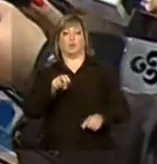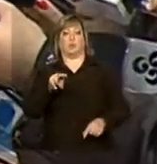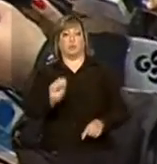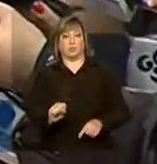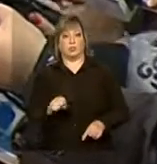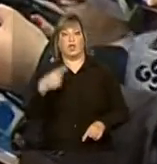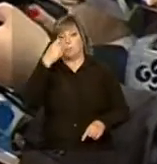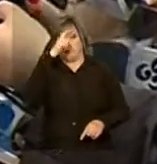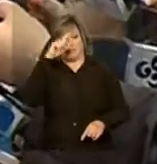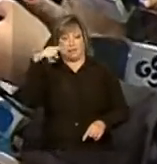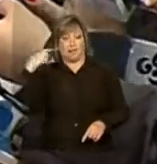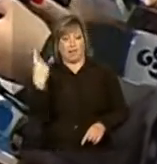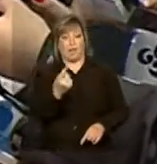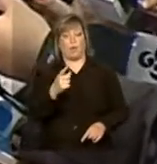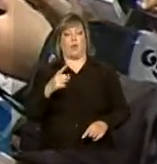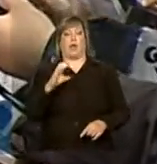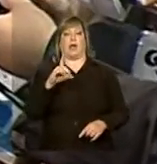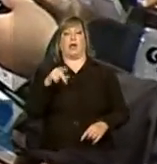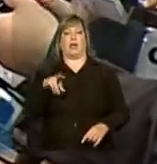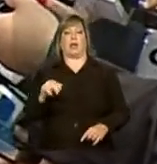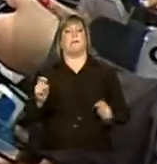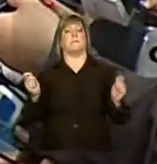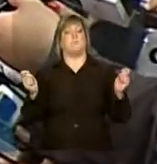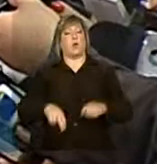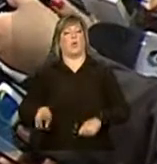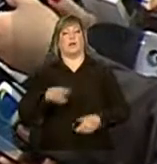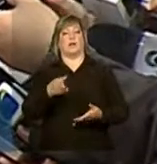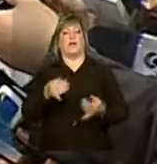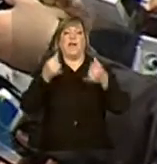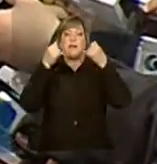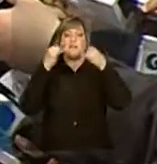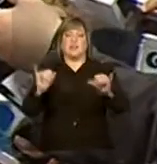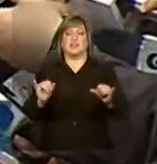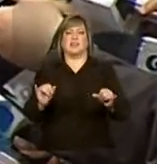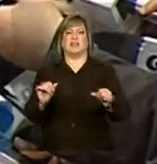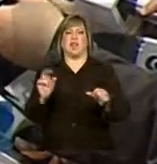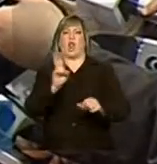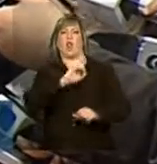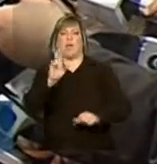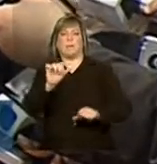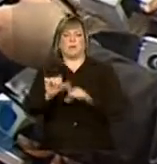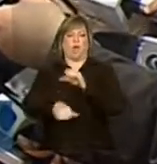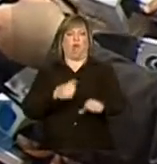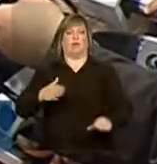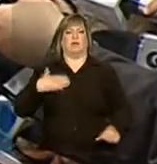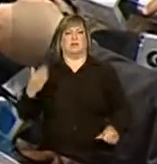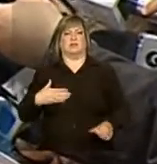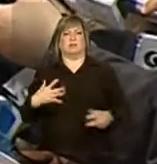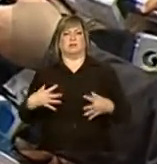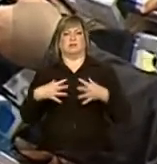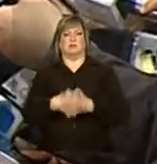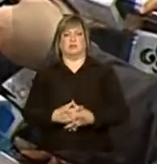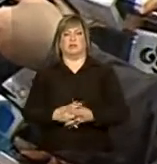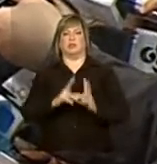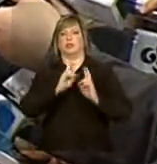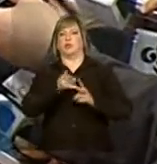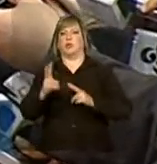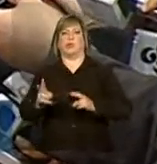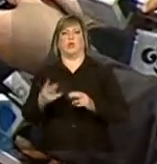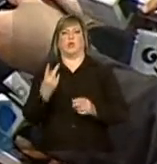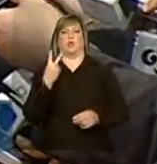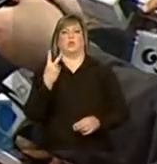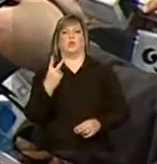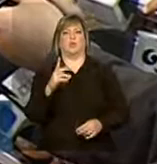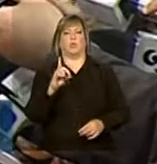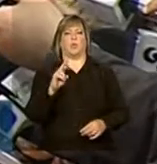já podem utilizar esse instrumento para evitar troca de nomes, evitar duplicidade de internações. A Secretaria